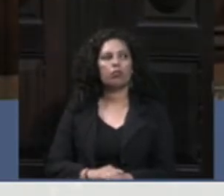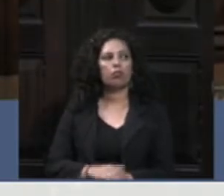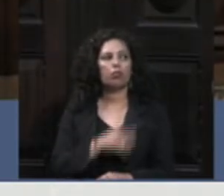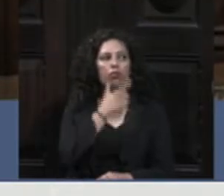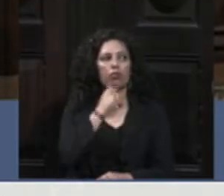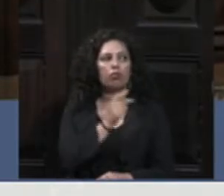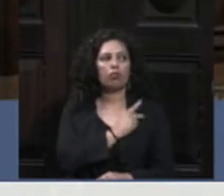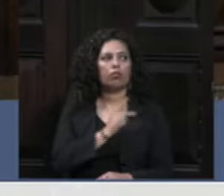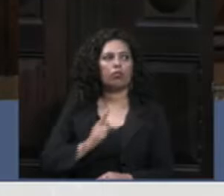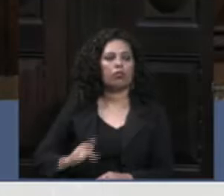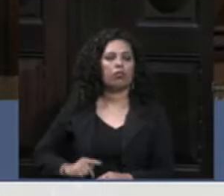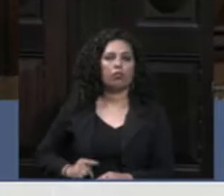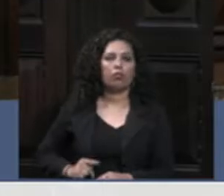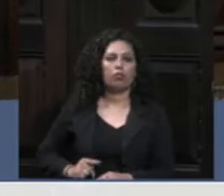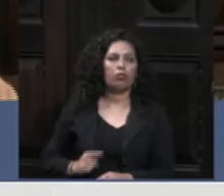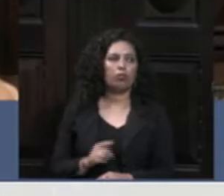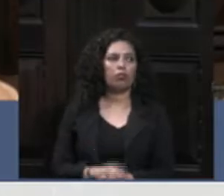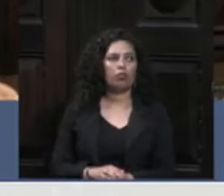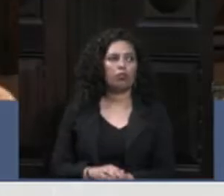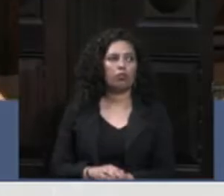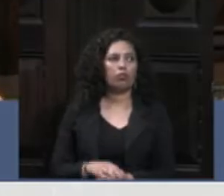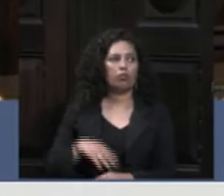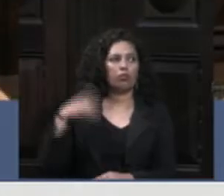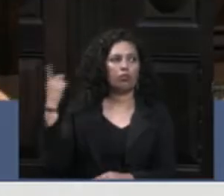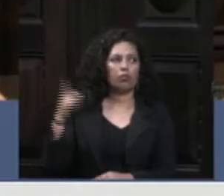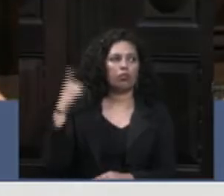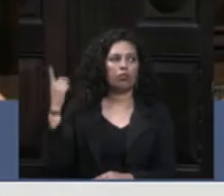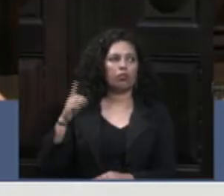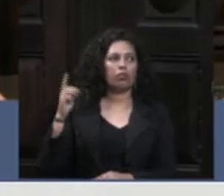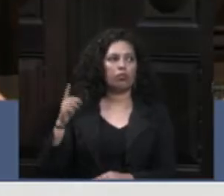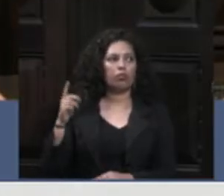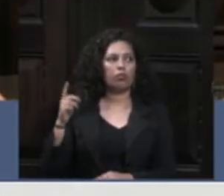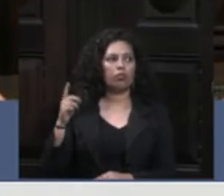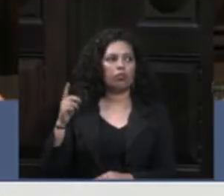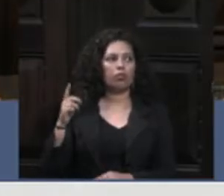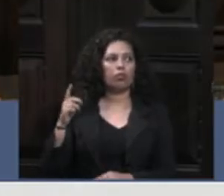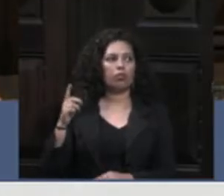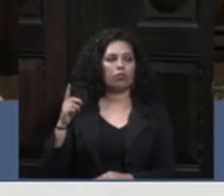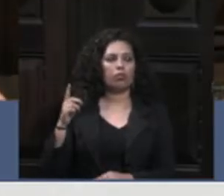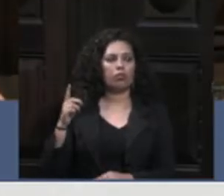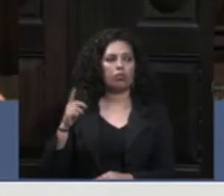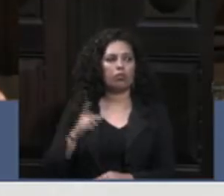Senhor presidente, deputado Nivaldo Mulim,